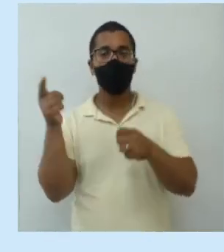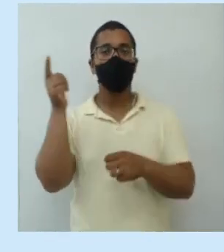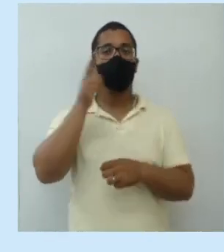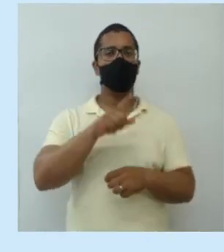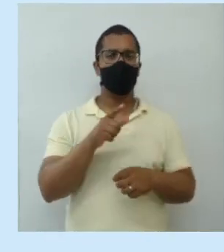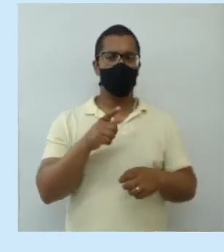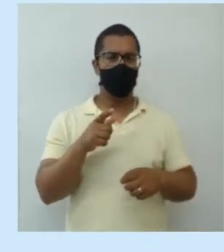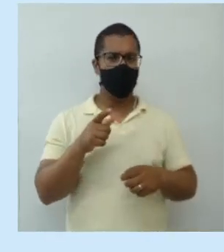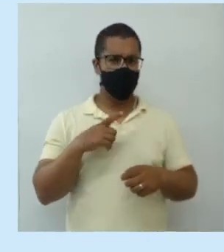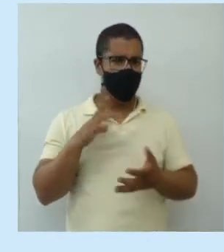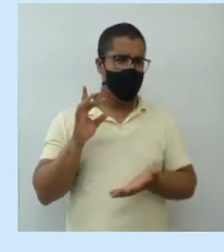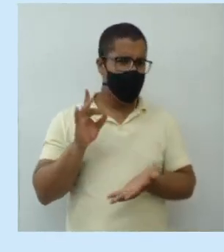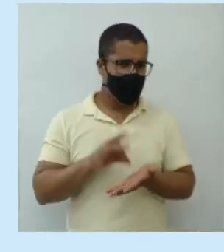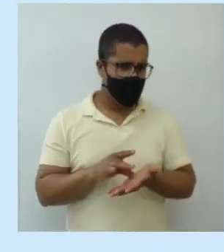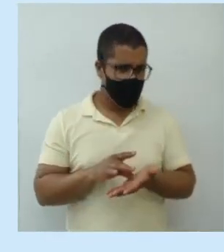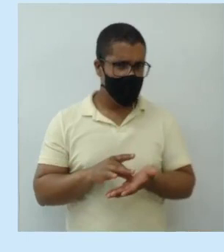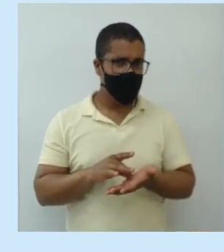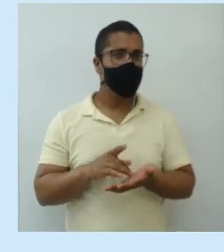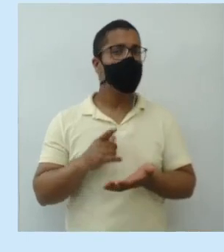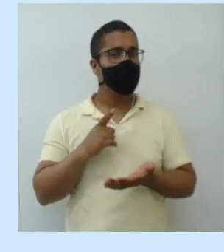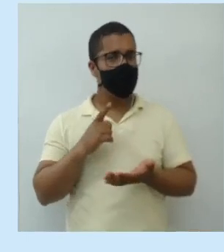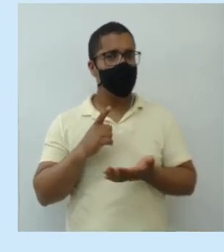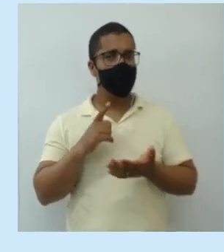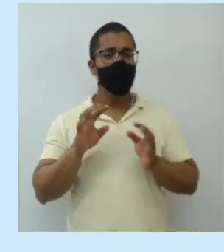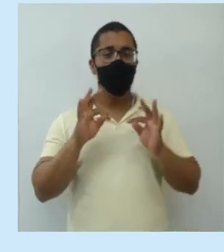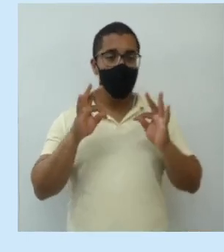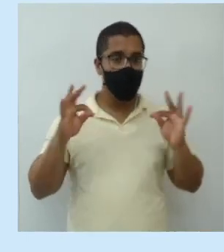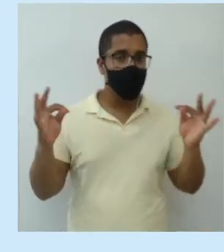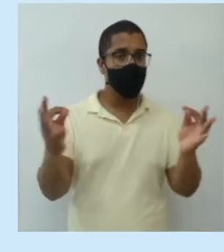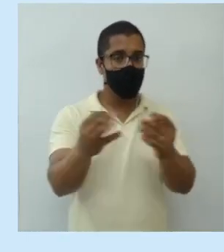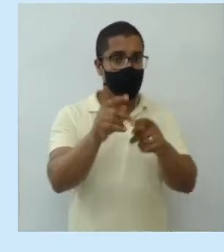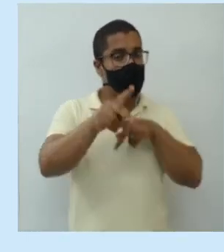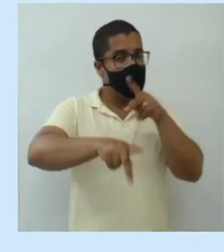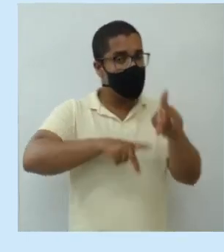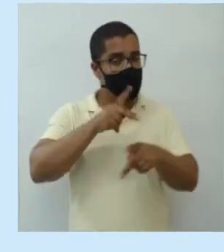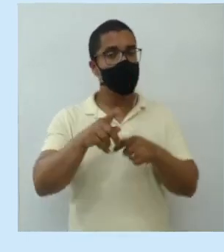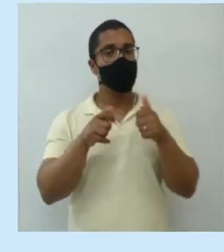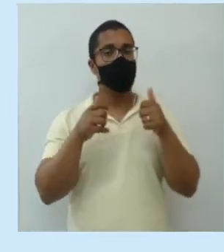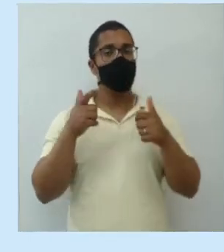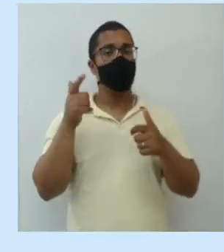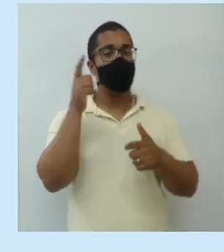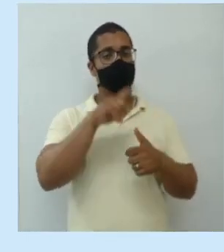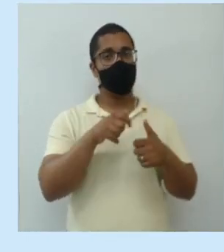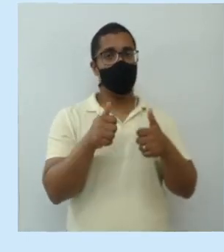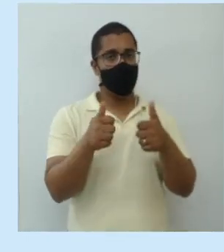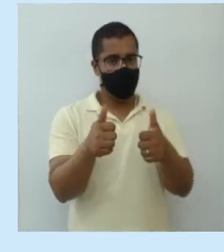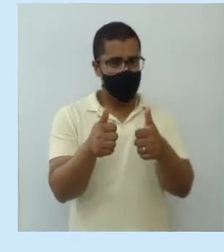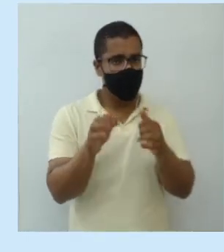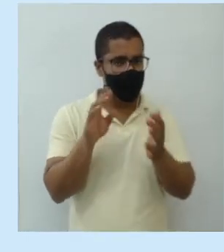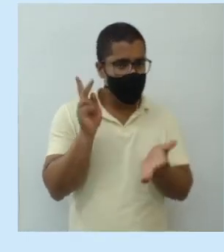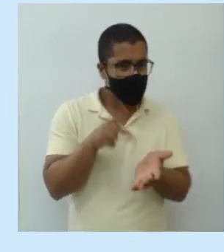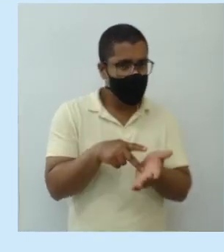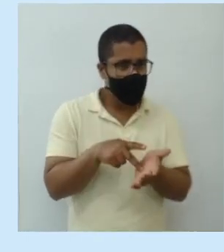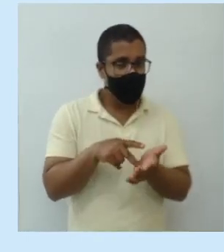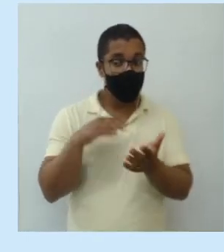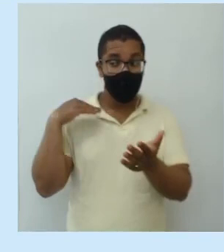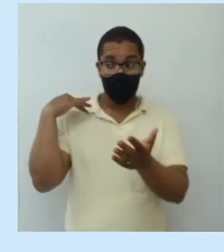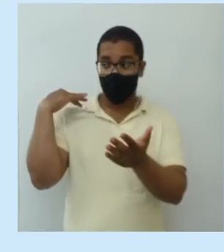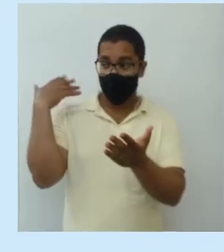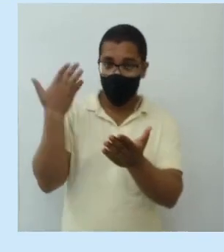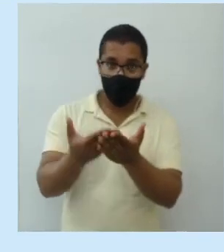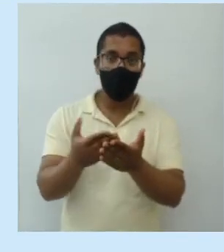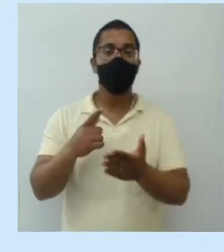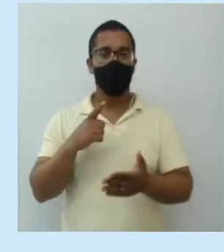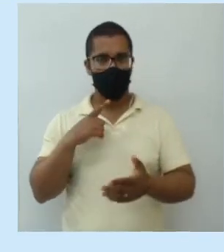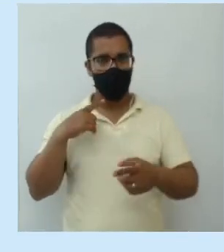ele vem agraciar, ele vem satisfazer as necessidades do povo? Então é uma discussão que vem até os dias de hoje, se